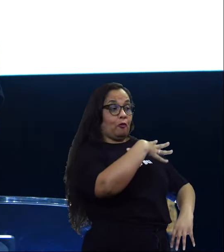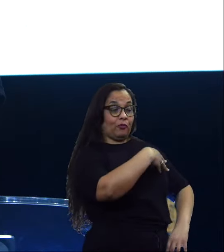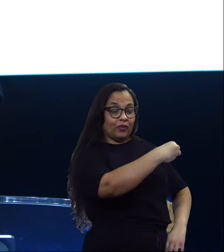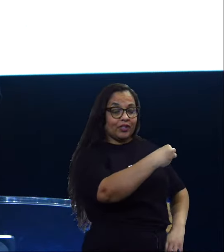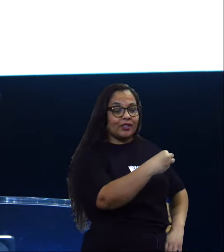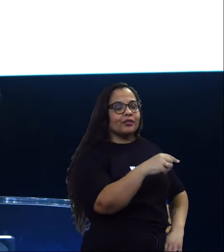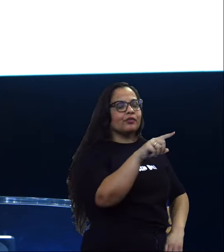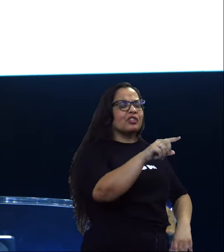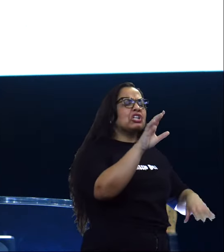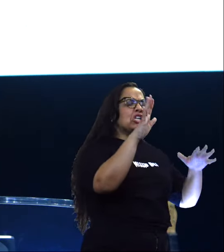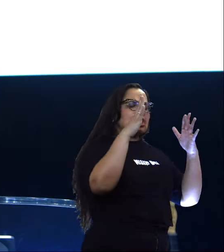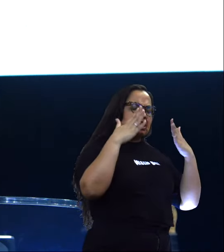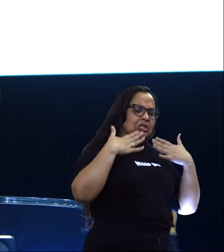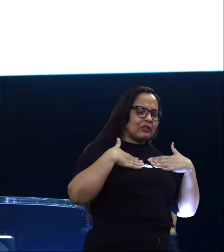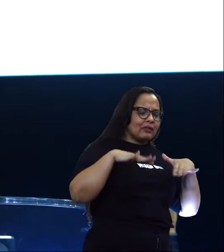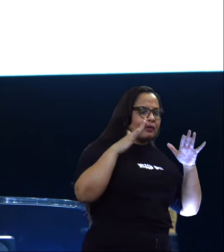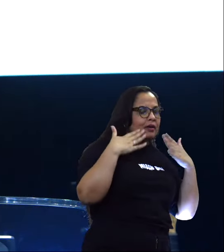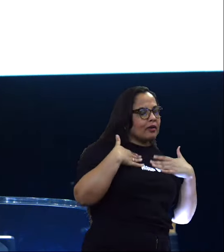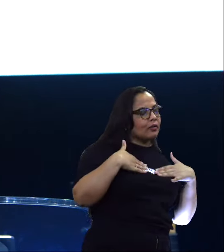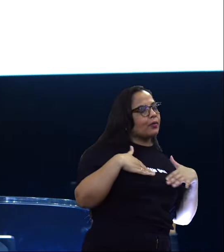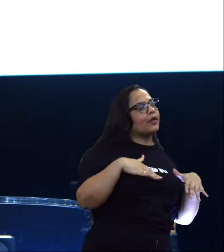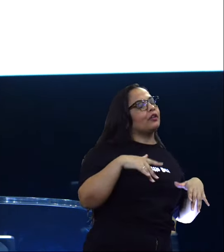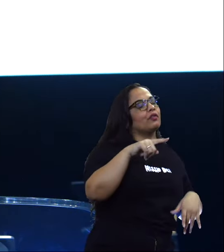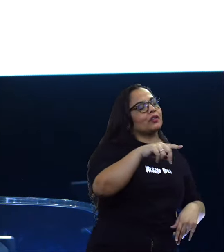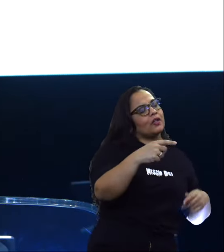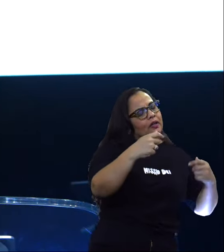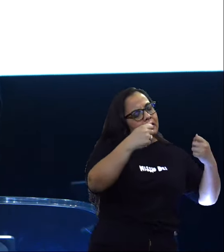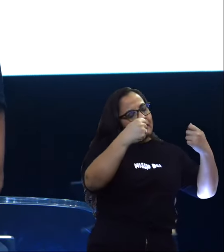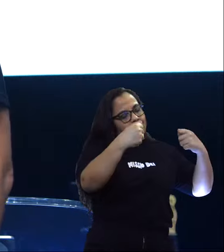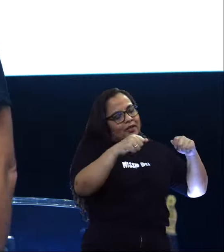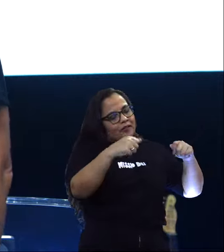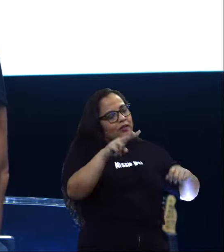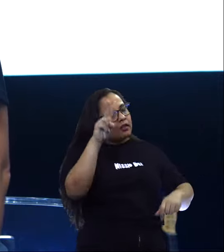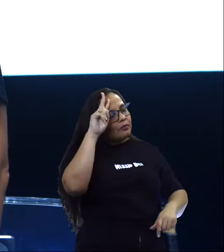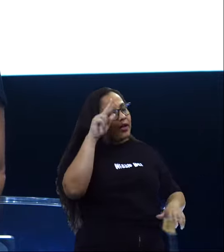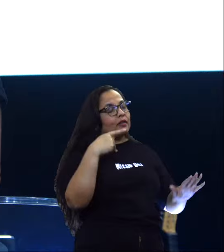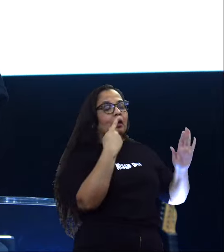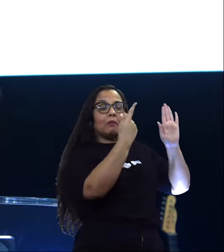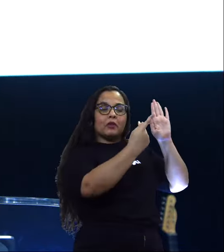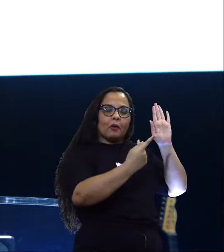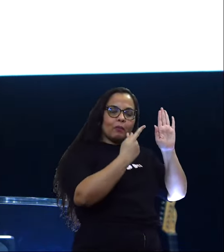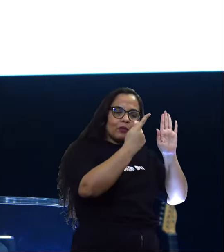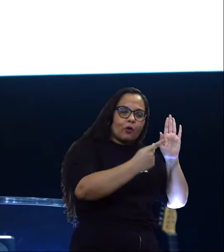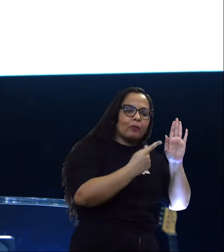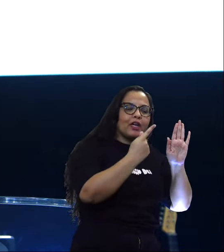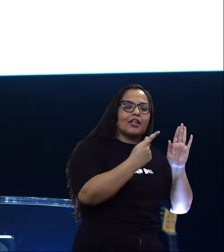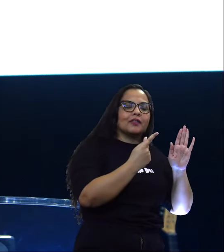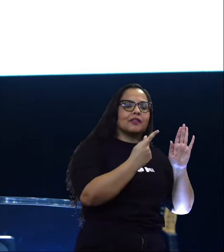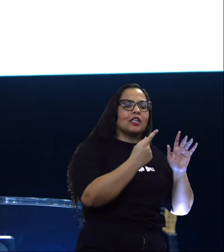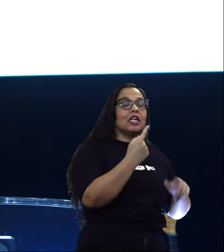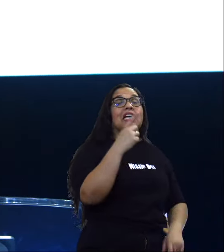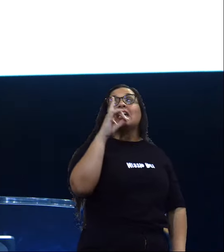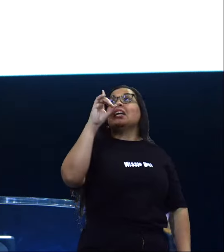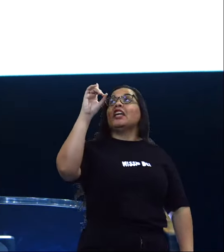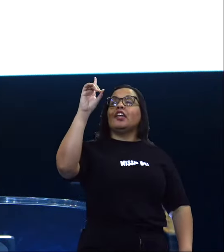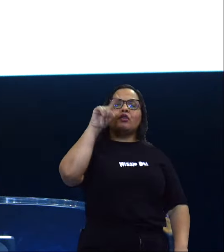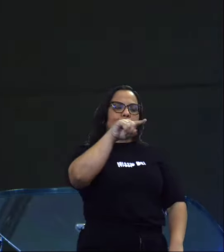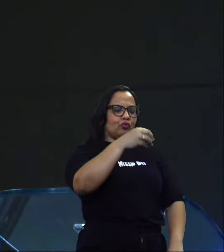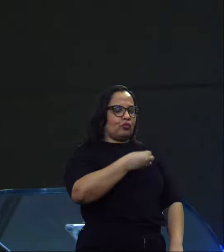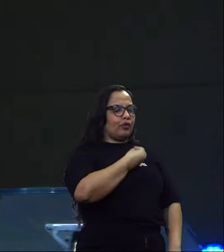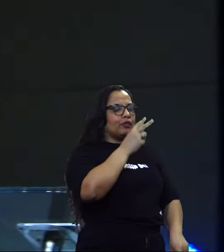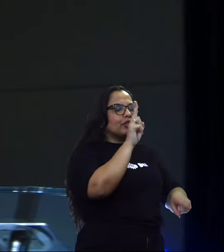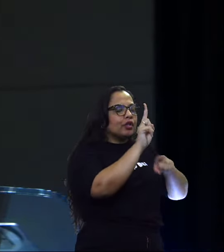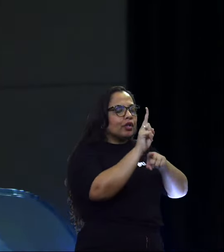minha presença ia estar com você por onde você andasse todos os dias do seu ministério. Eu estava aqui nas primeiras cadeiras e na cadeira da